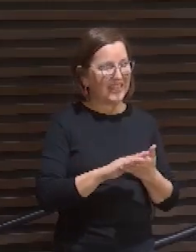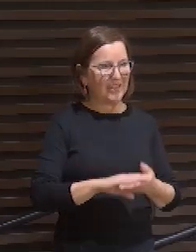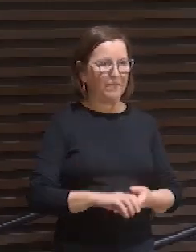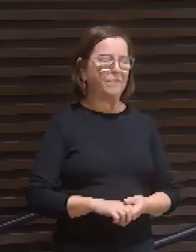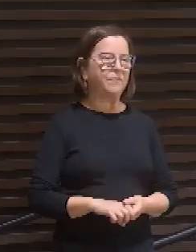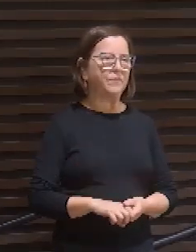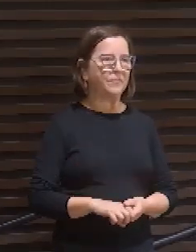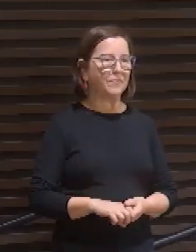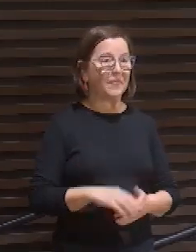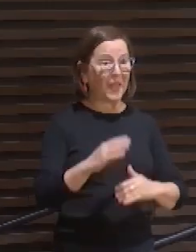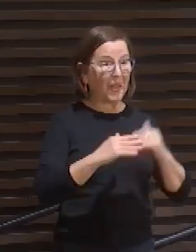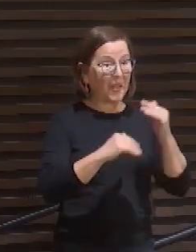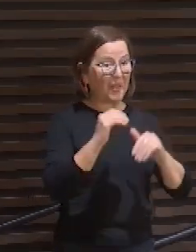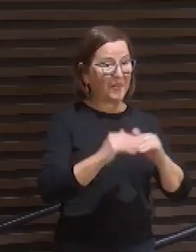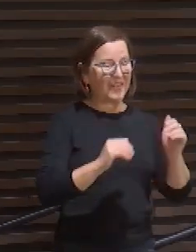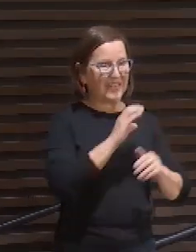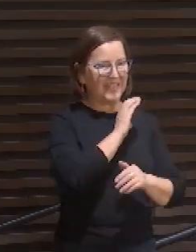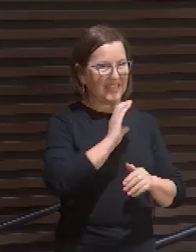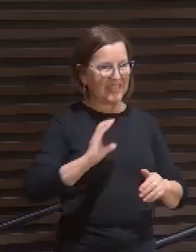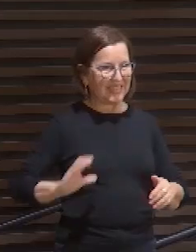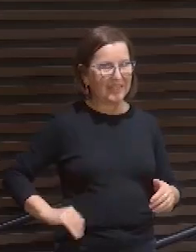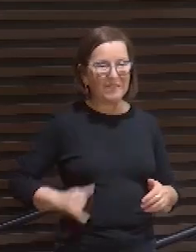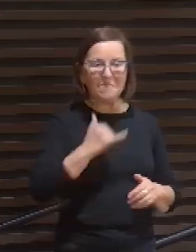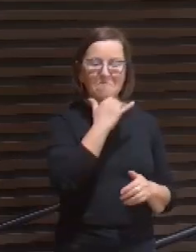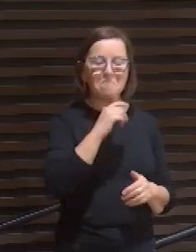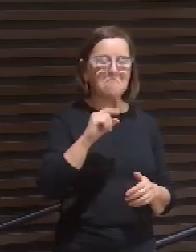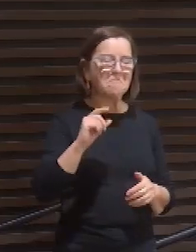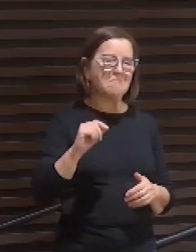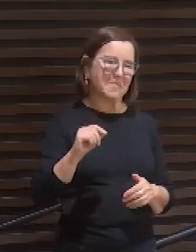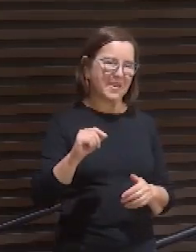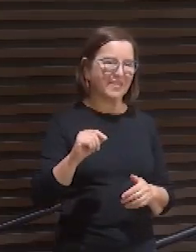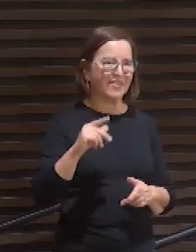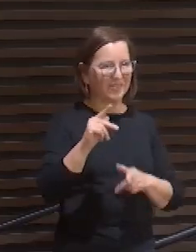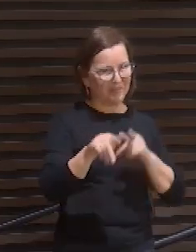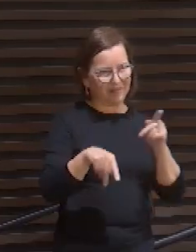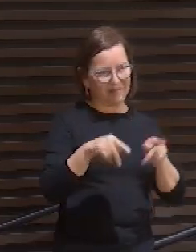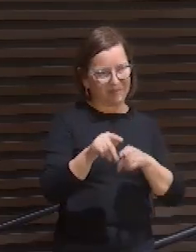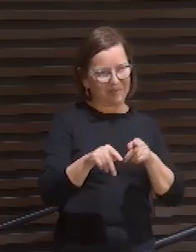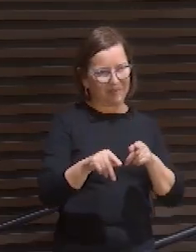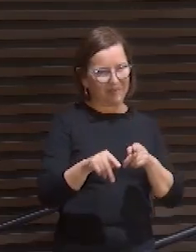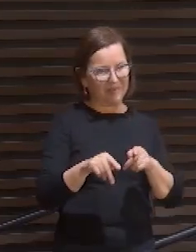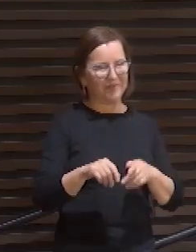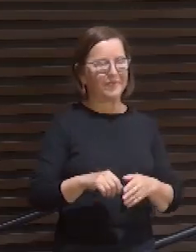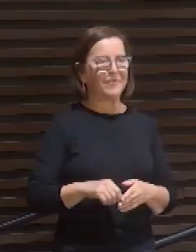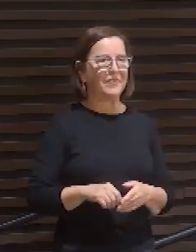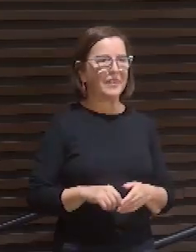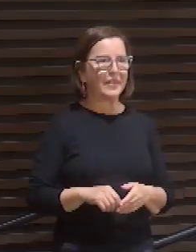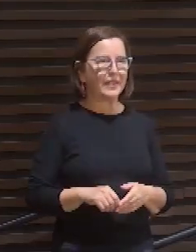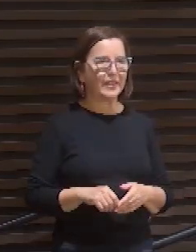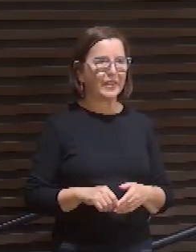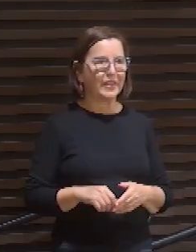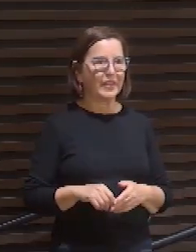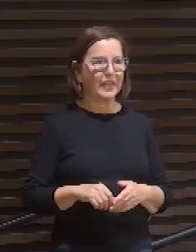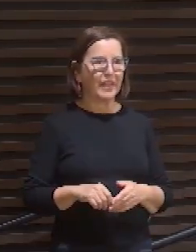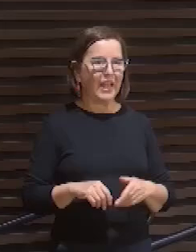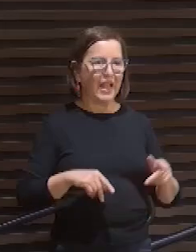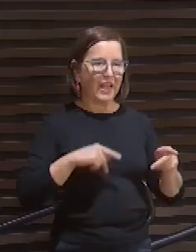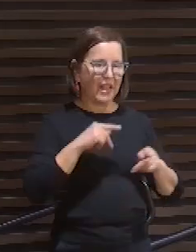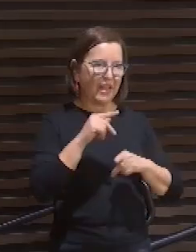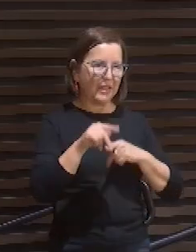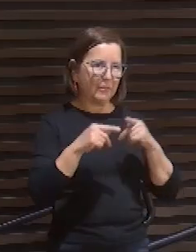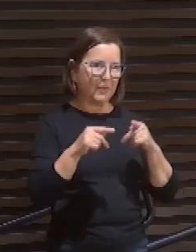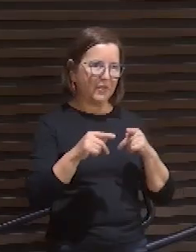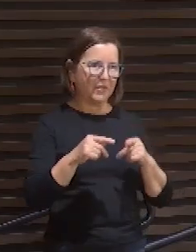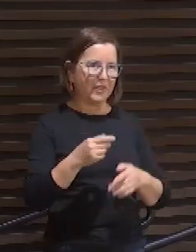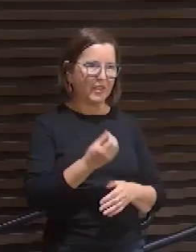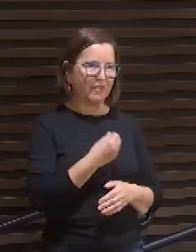A obra de Cristo redime o povo dele, tanto os que viveram